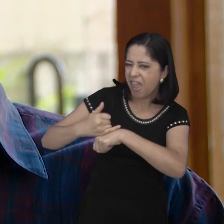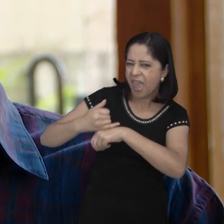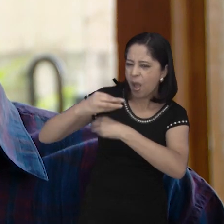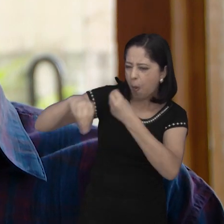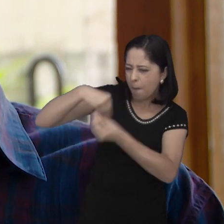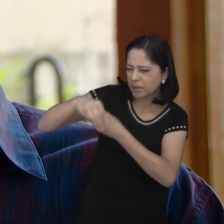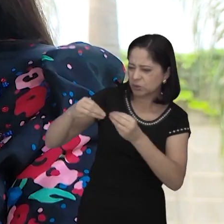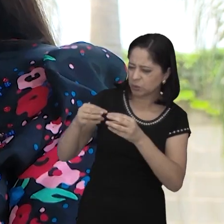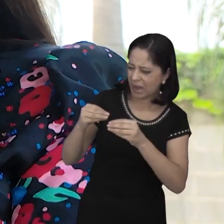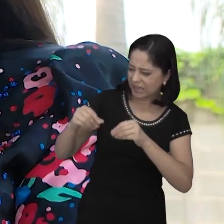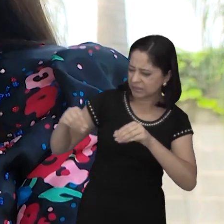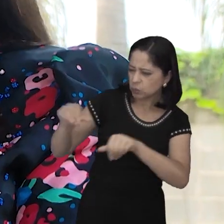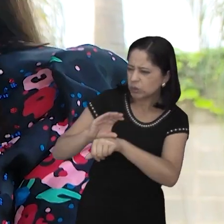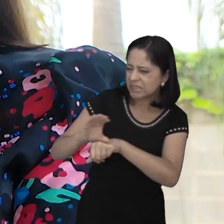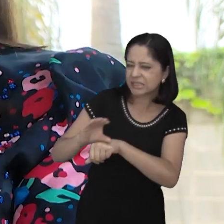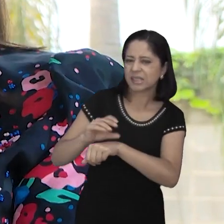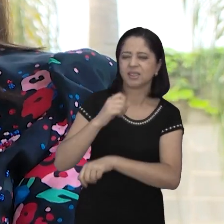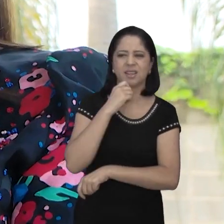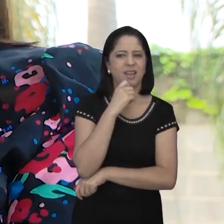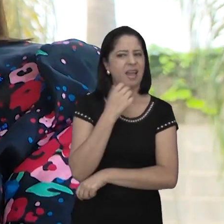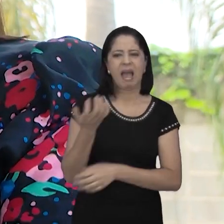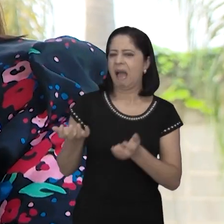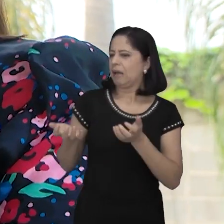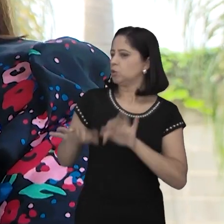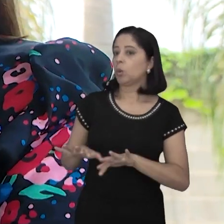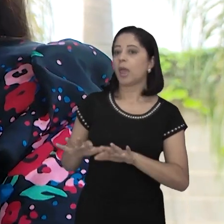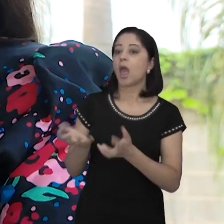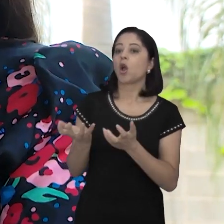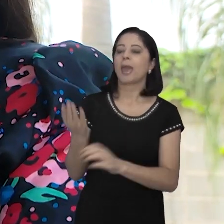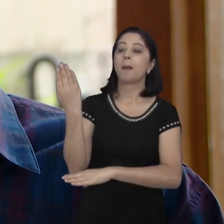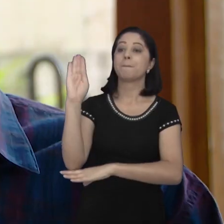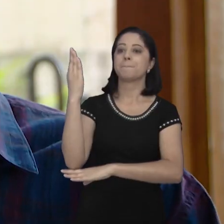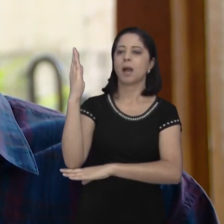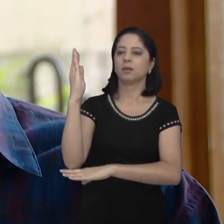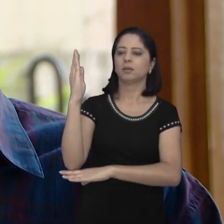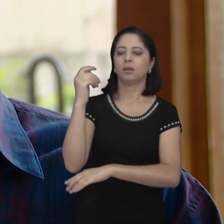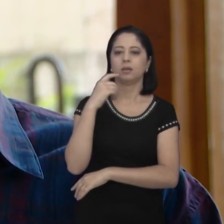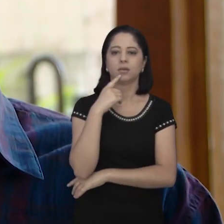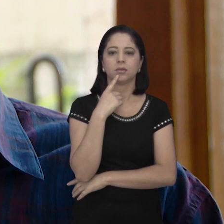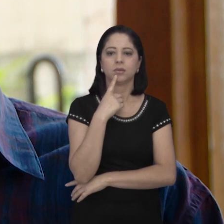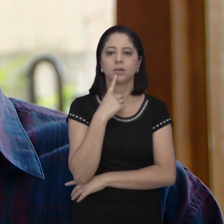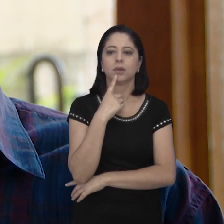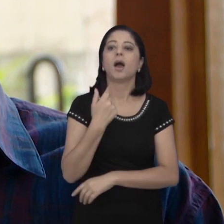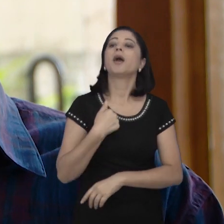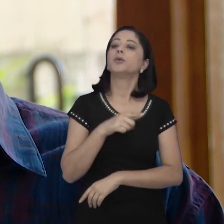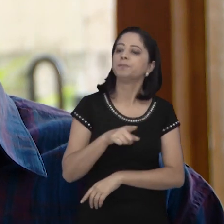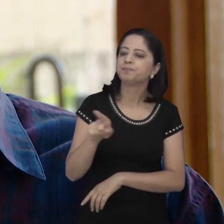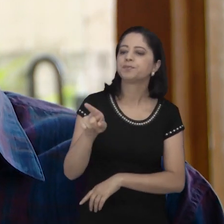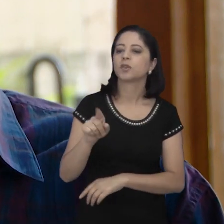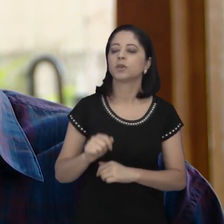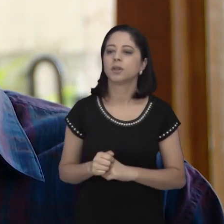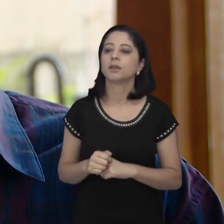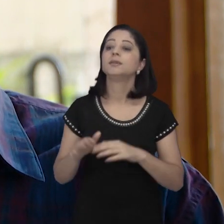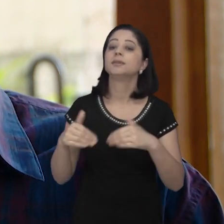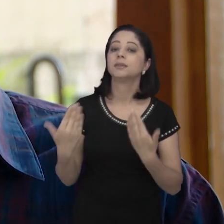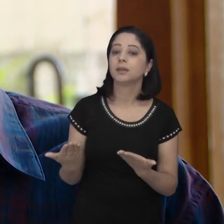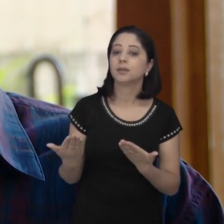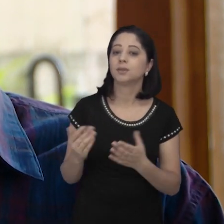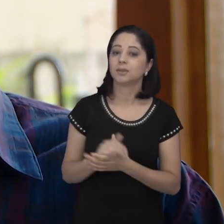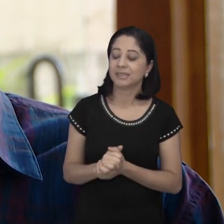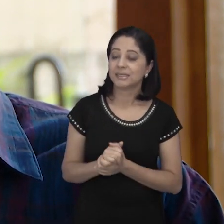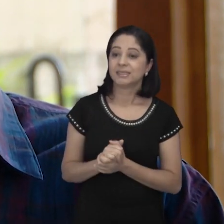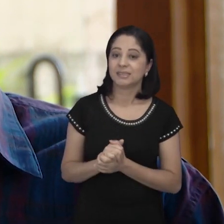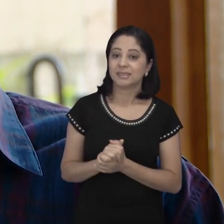concreto armado? Peraí, não, eu quero, em vez de concreto, eu quero que seja em madeira. Eu voltei para o Ricardo,